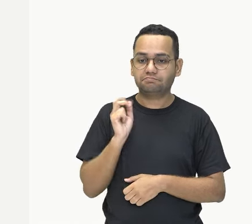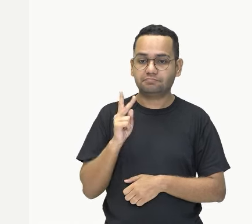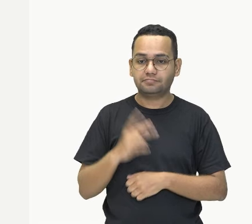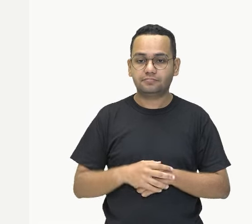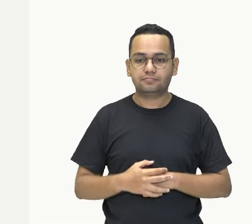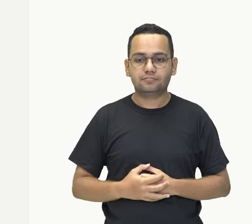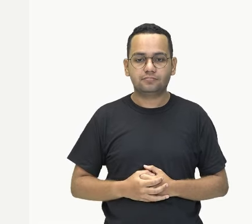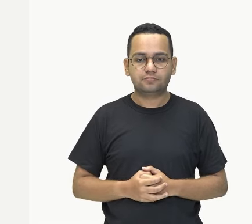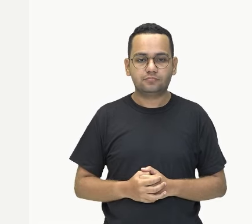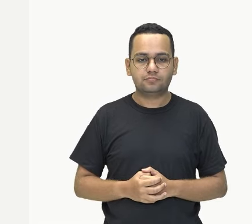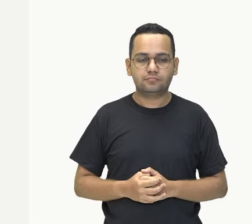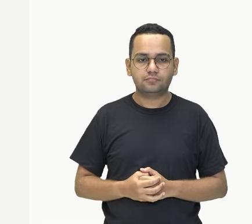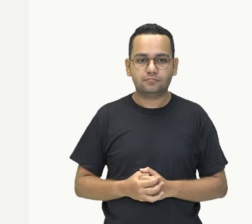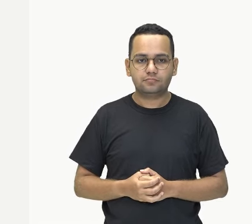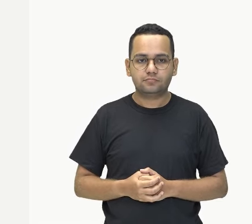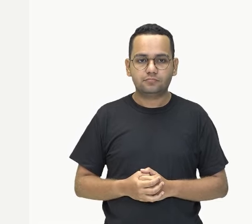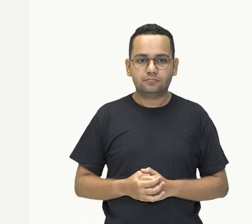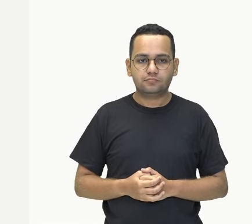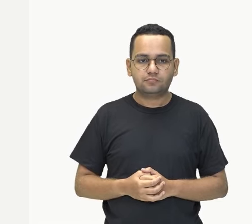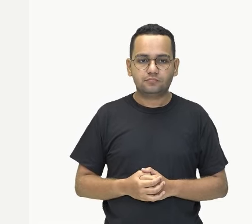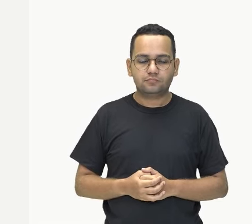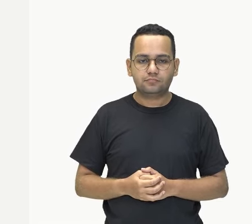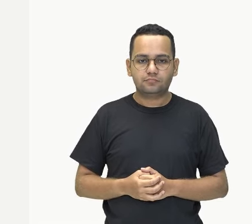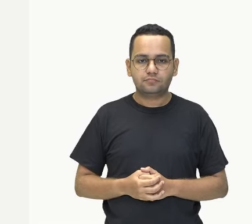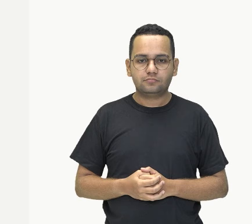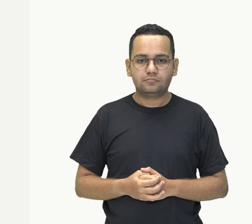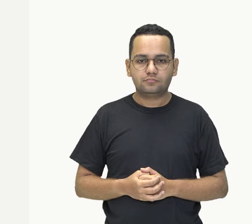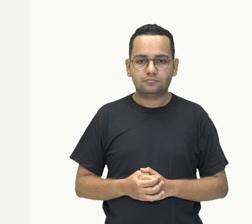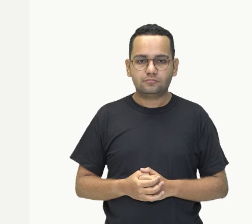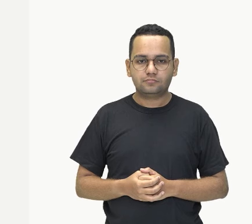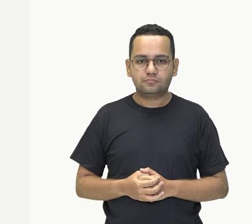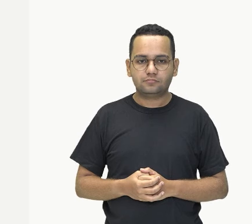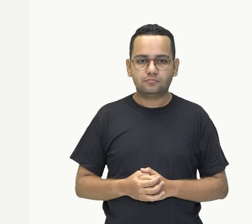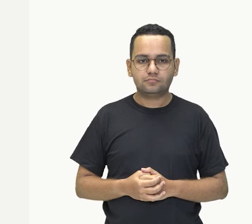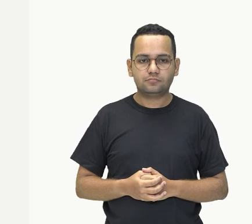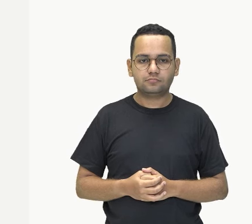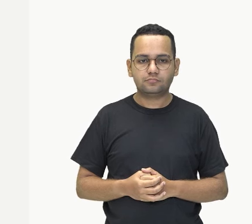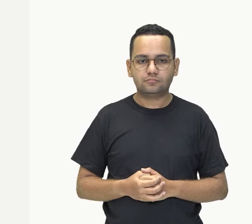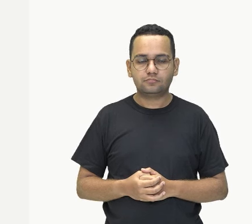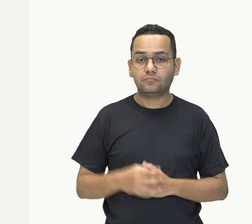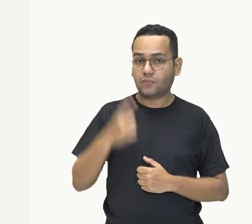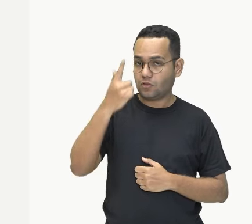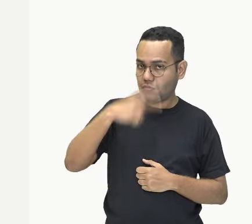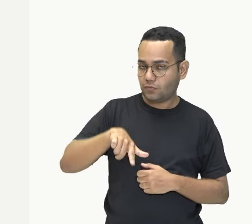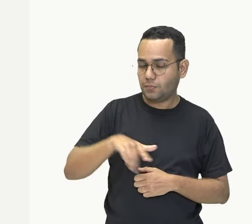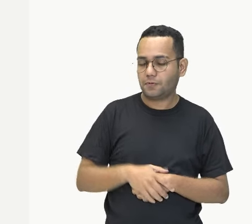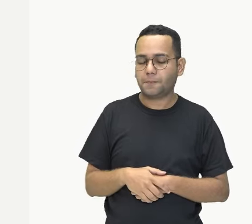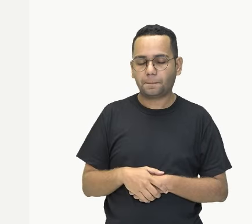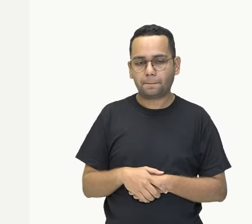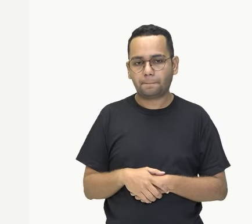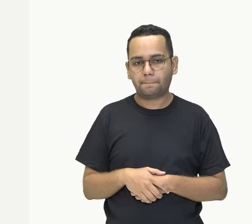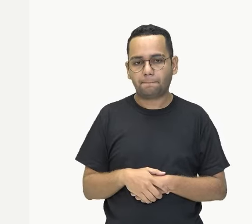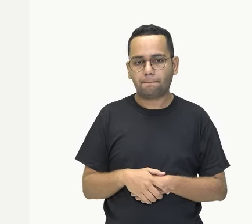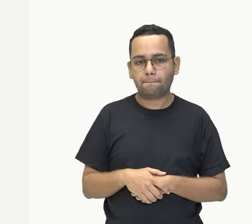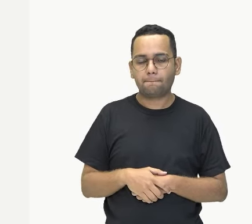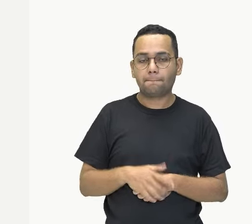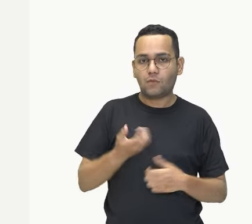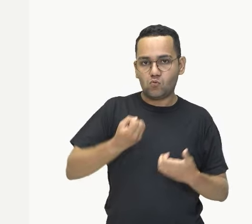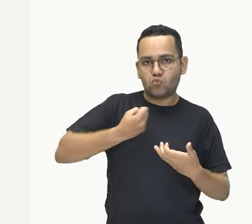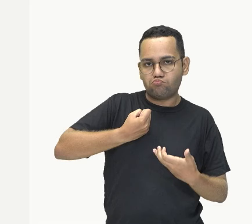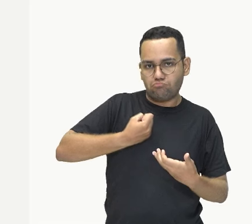aí, ok? Então, recapitulando, ó, vamos multiplicar os nossos